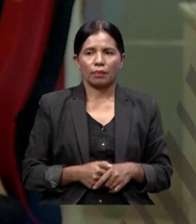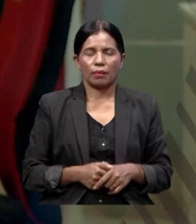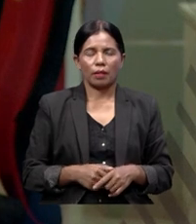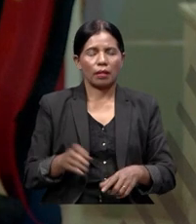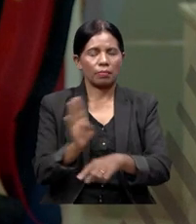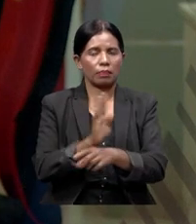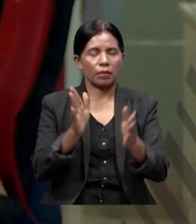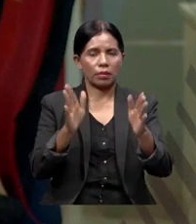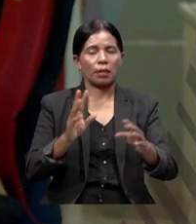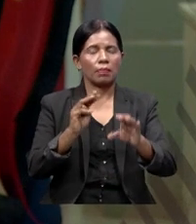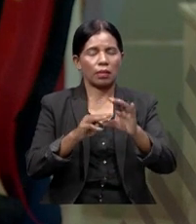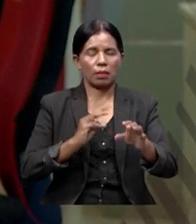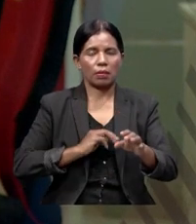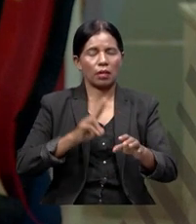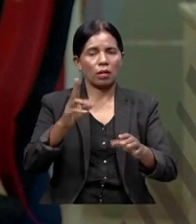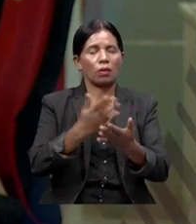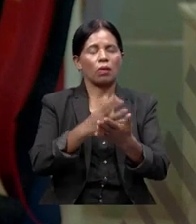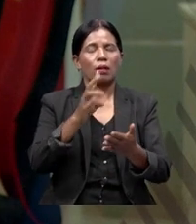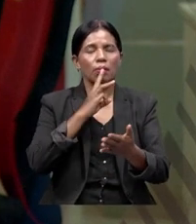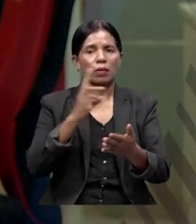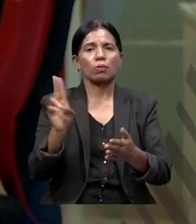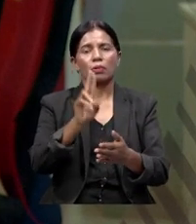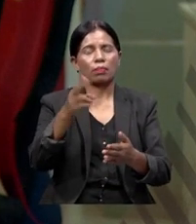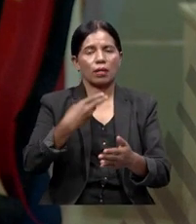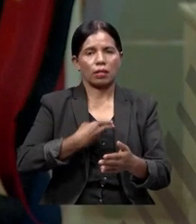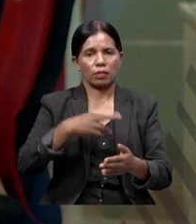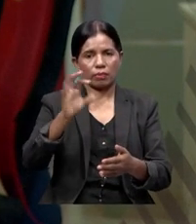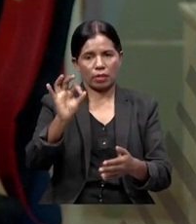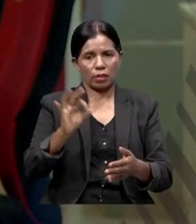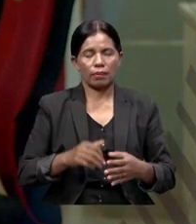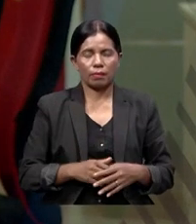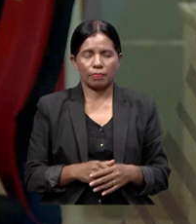negosiante mercado maleu holera sig B usa beris fatin.